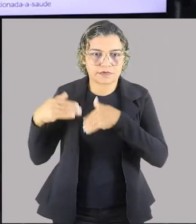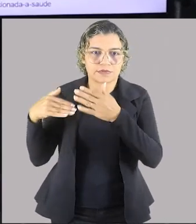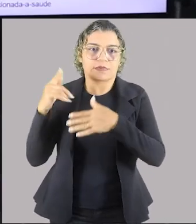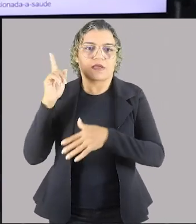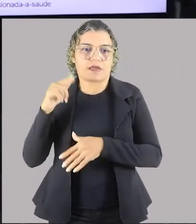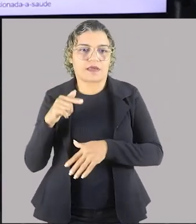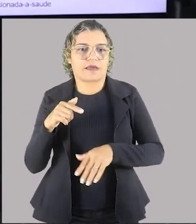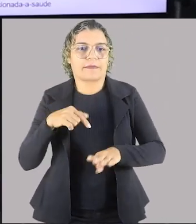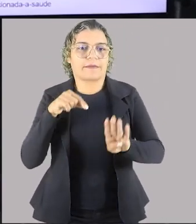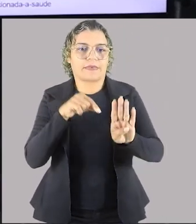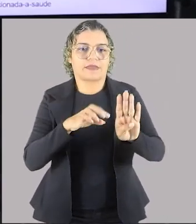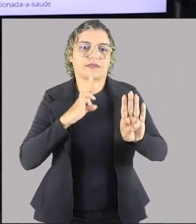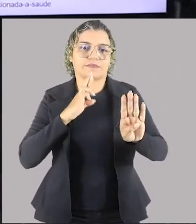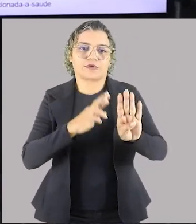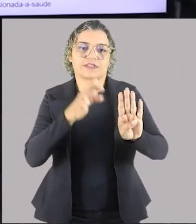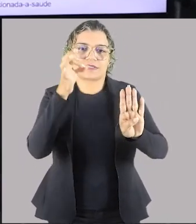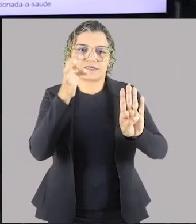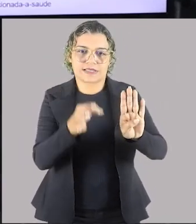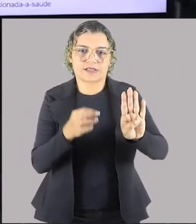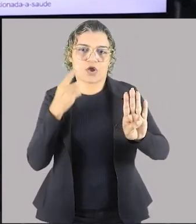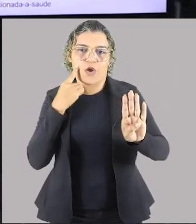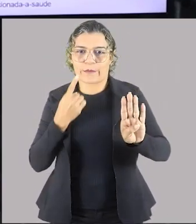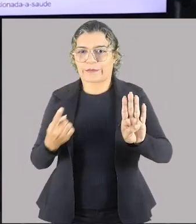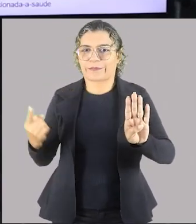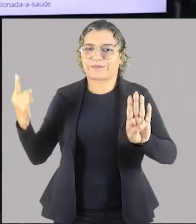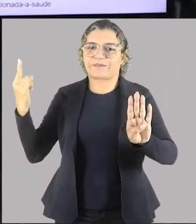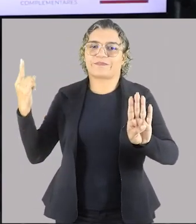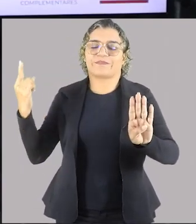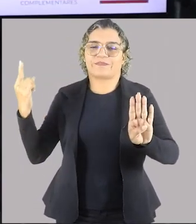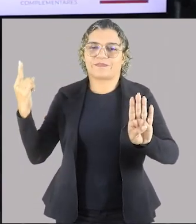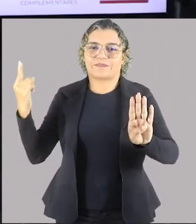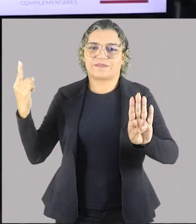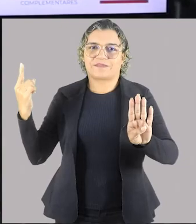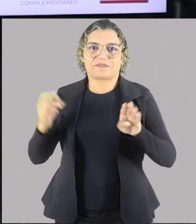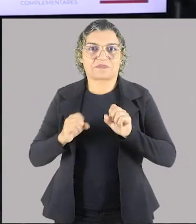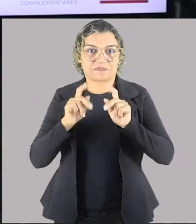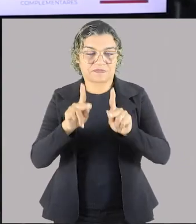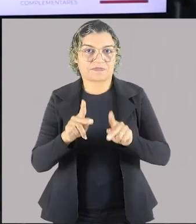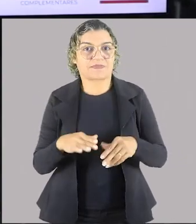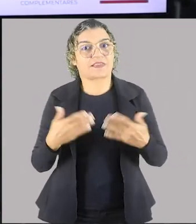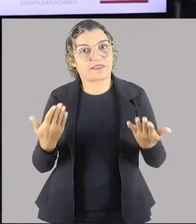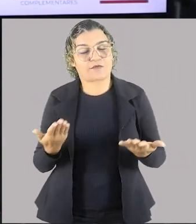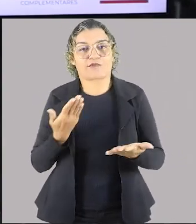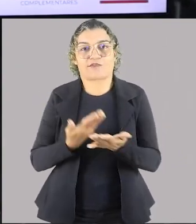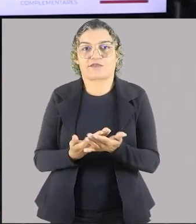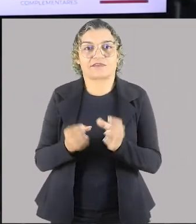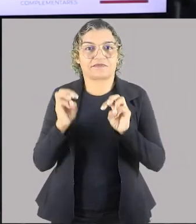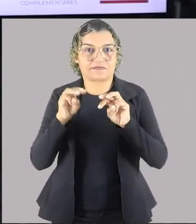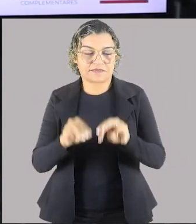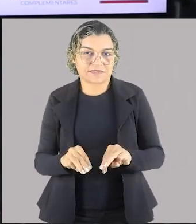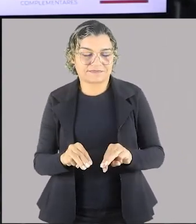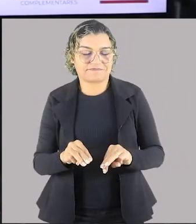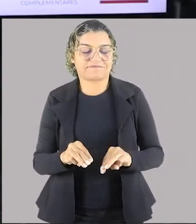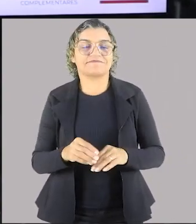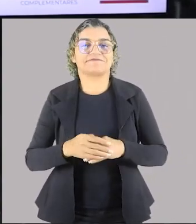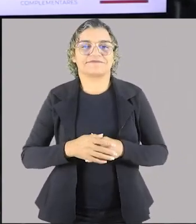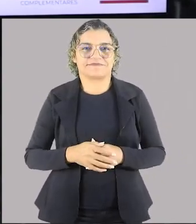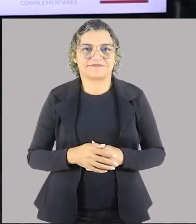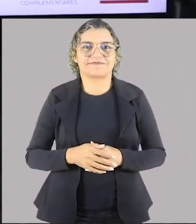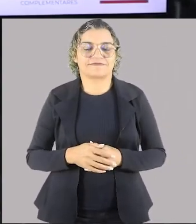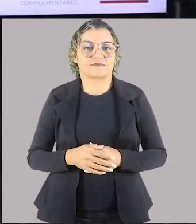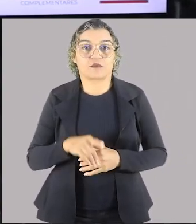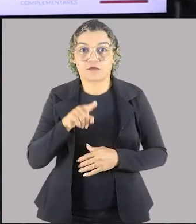velocidade, potência, coordenação e tempo de reação. Com isso, a gente finaliza mais uma aula.